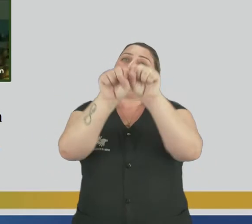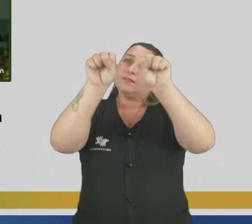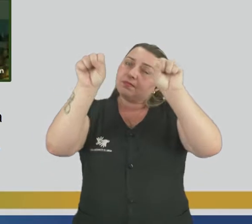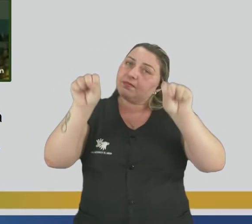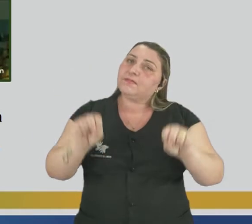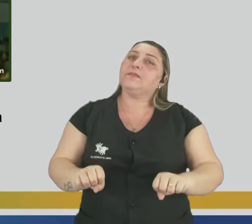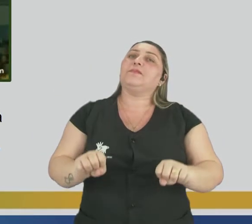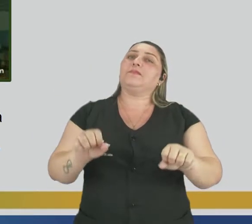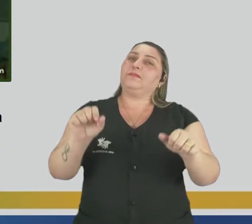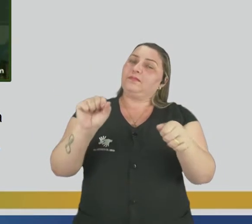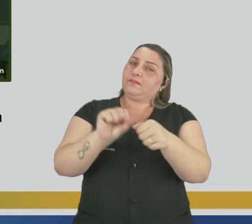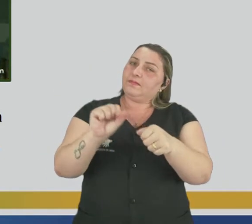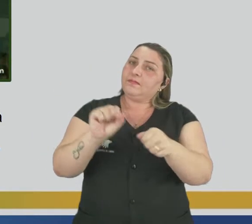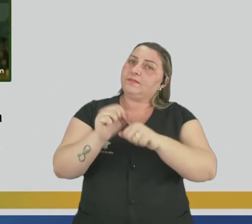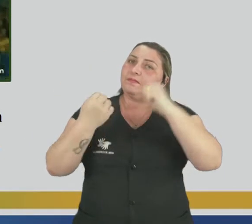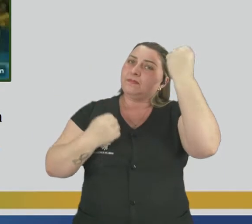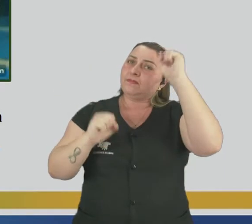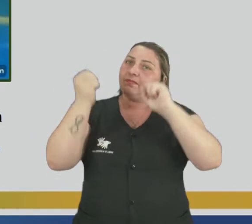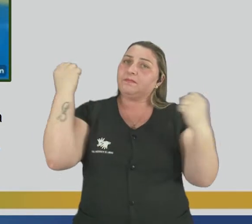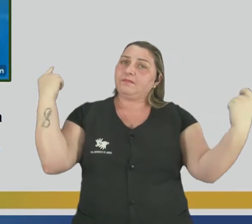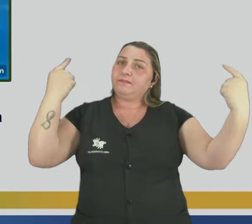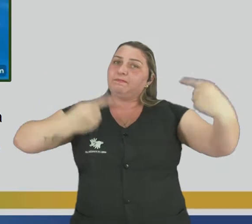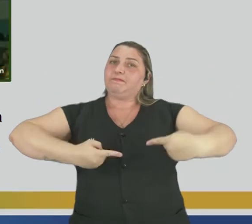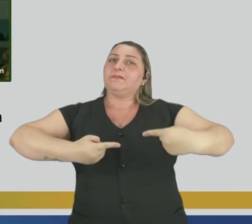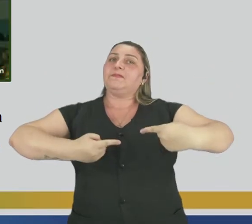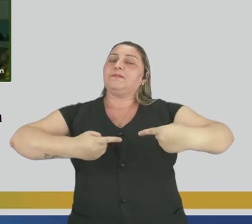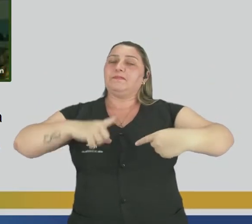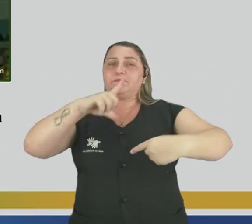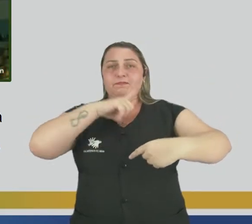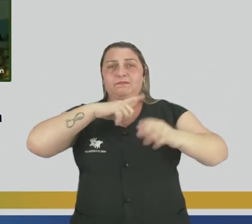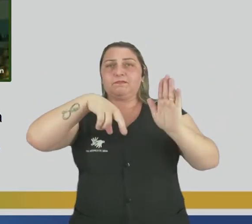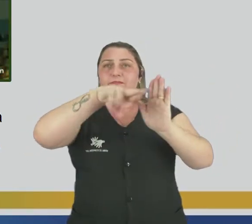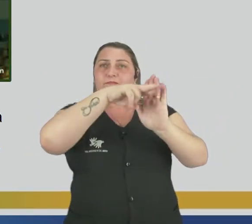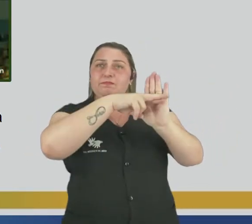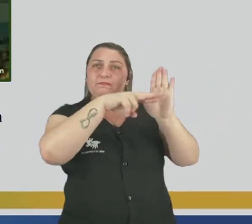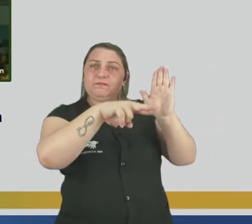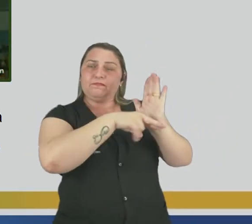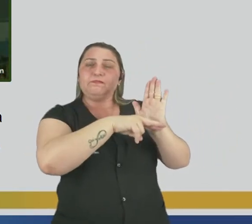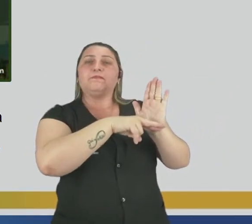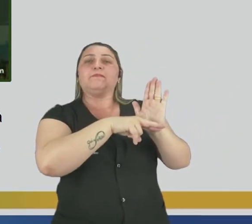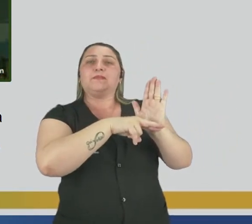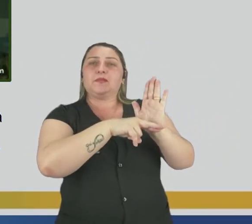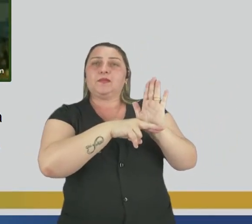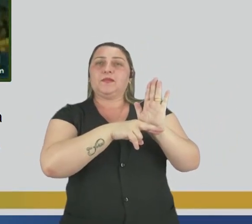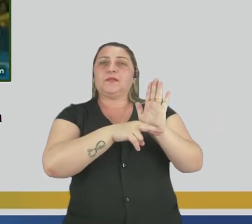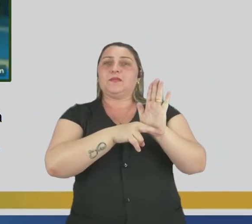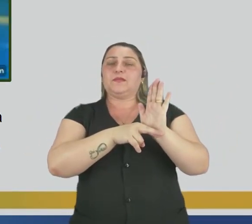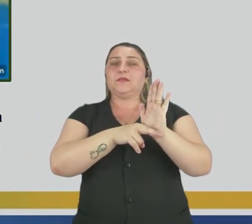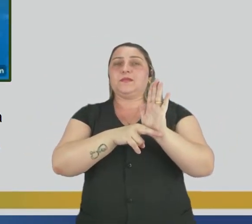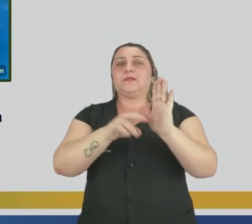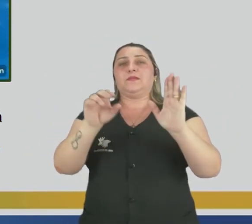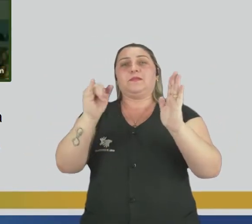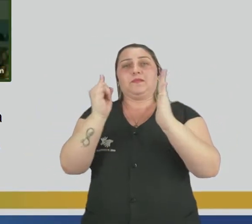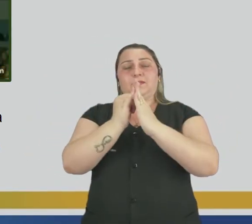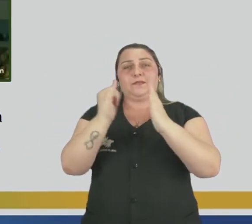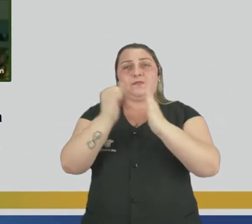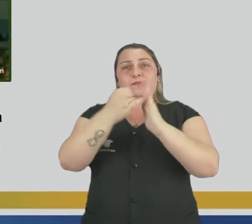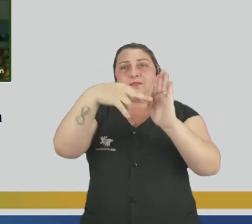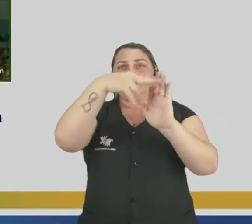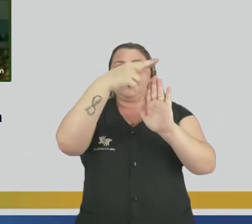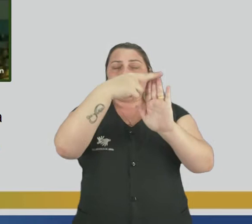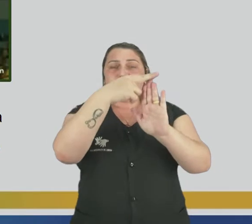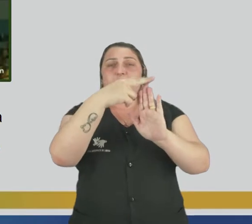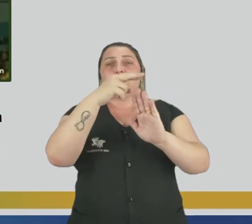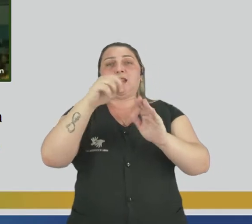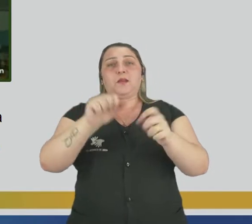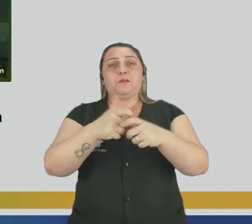sistematizadas, realizadas com fins competitivos e que possuem regras pré-definidas por instituições reguladoras. A